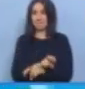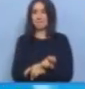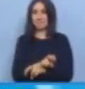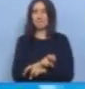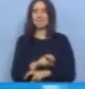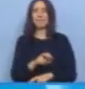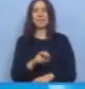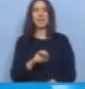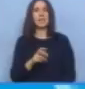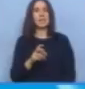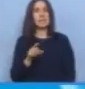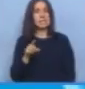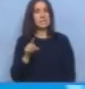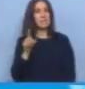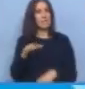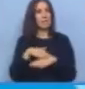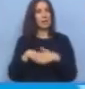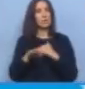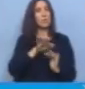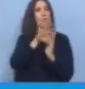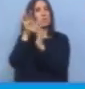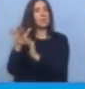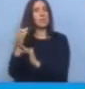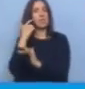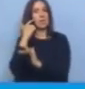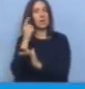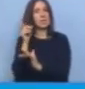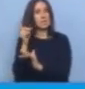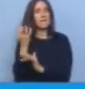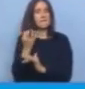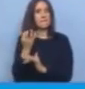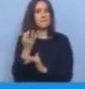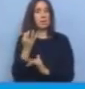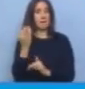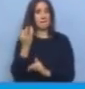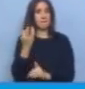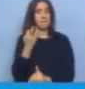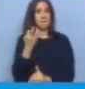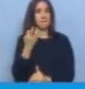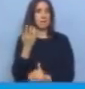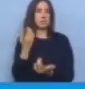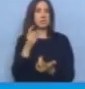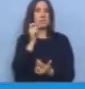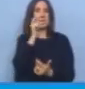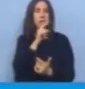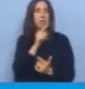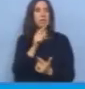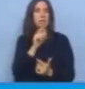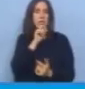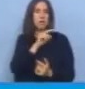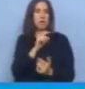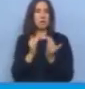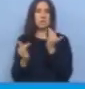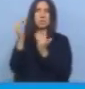outros, é isso que eles fazem quando lá chegam. E é isso que, se calhar, mesmo quem está acima, portanto, quem tem a capacidade